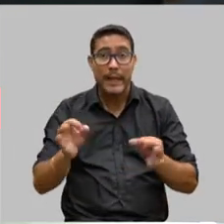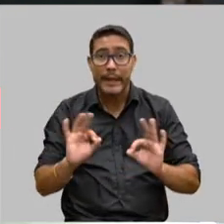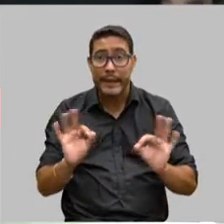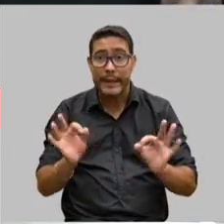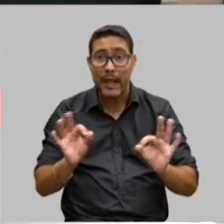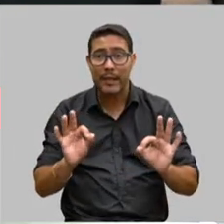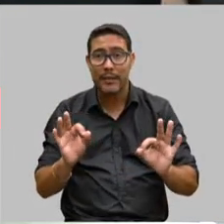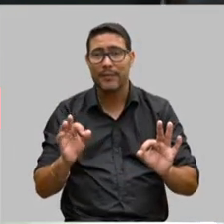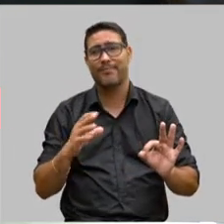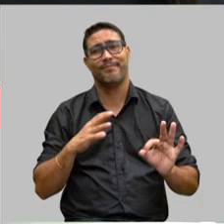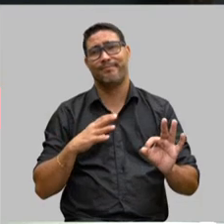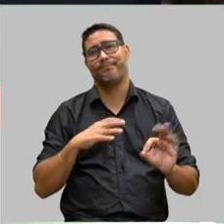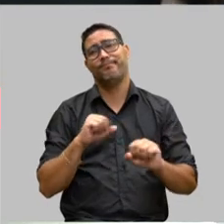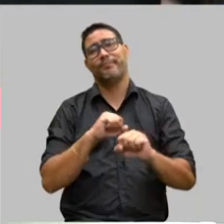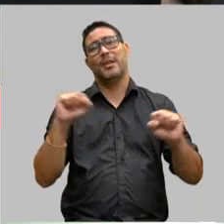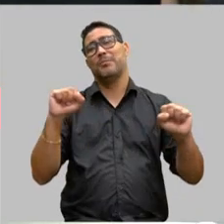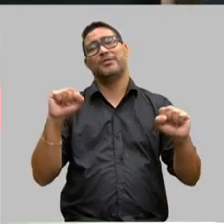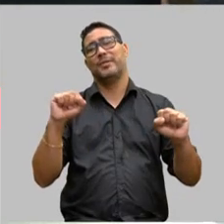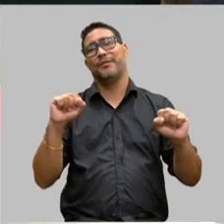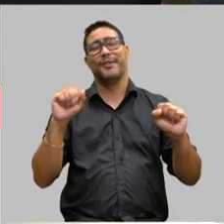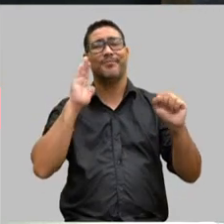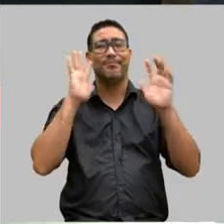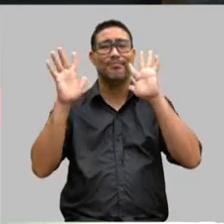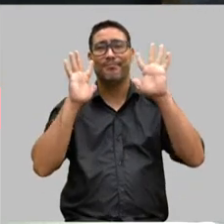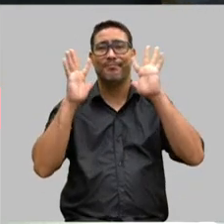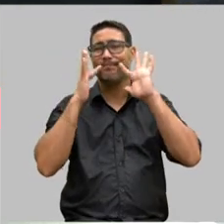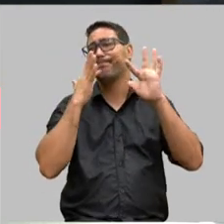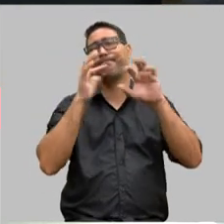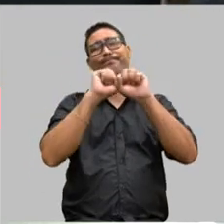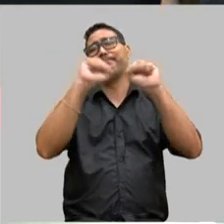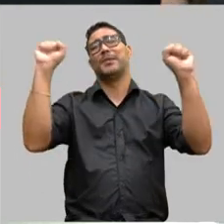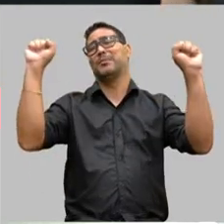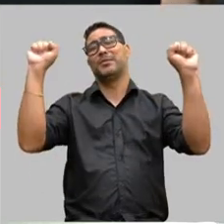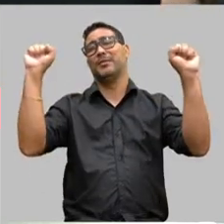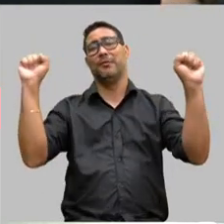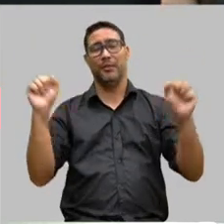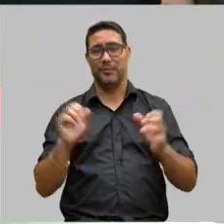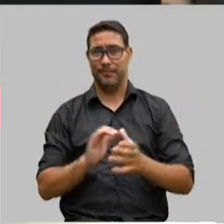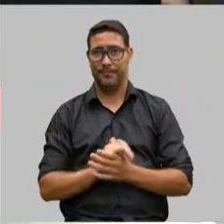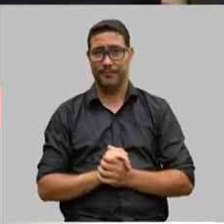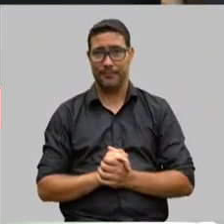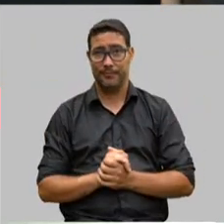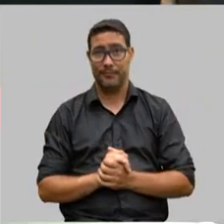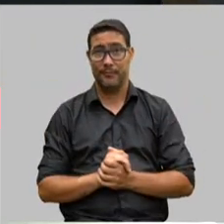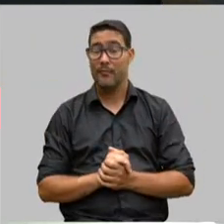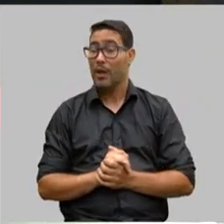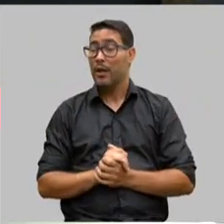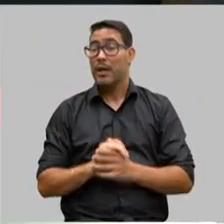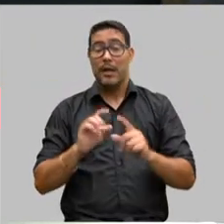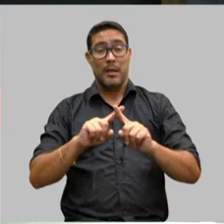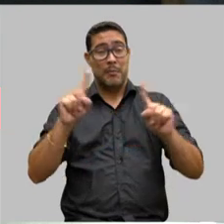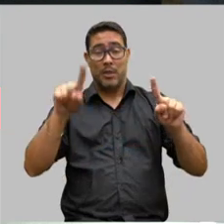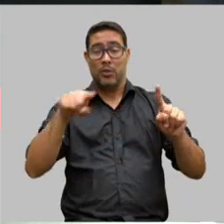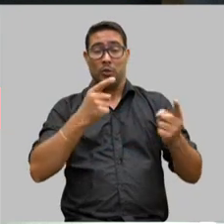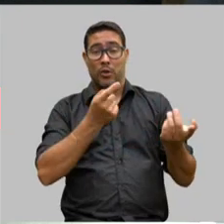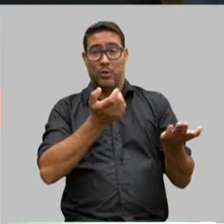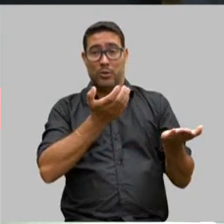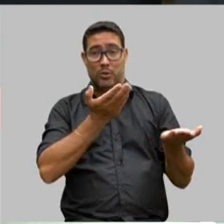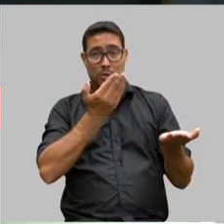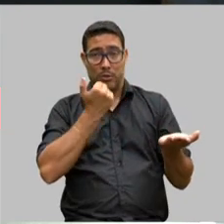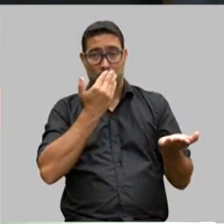não dá para imaginar. Né? Não dá para imaginar, inimaginável. Com o alimento caro na mesa de cada um de